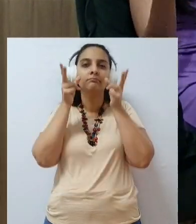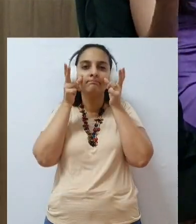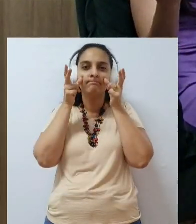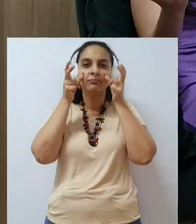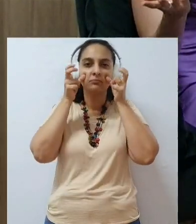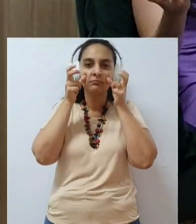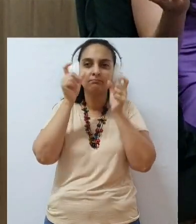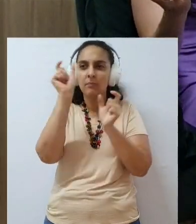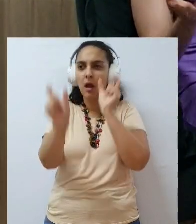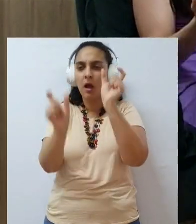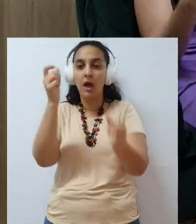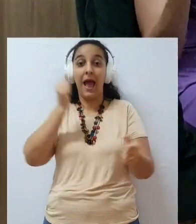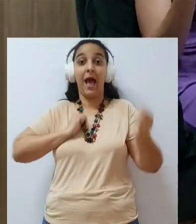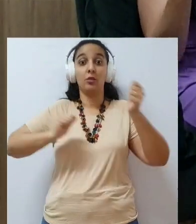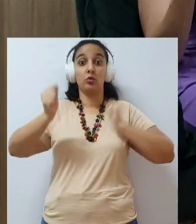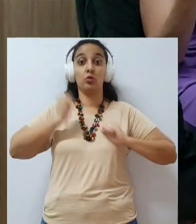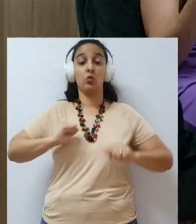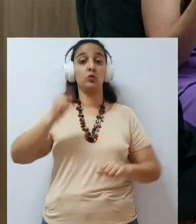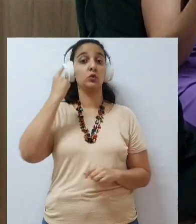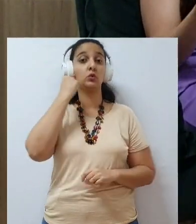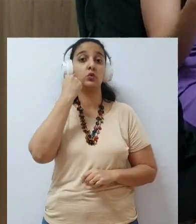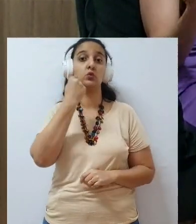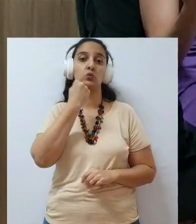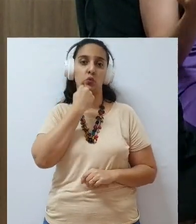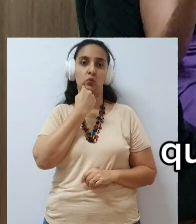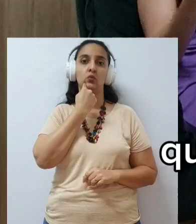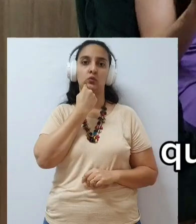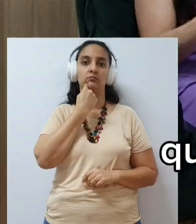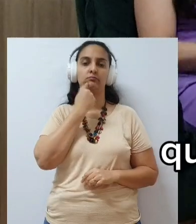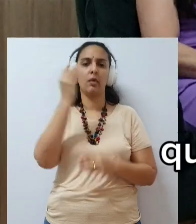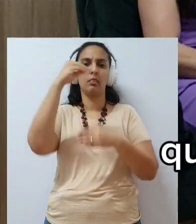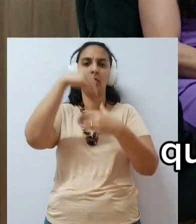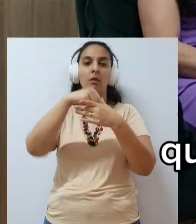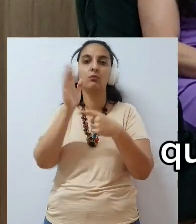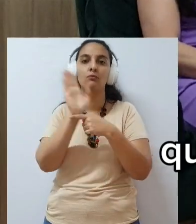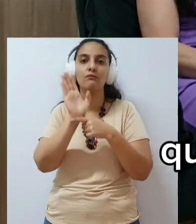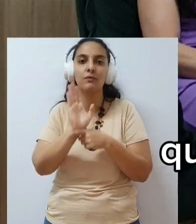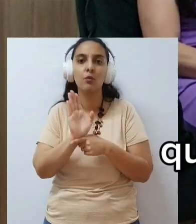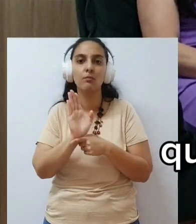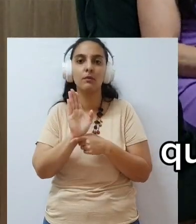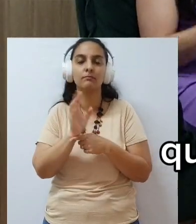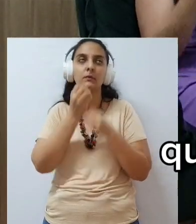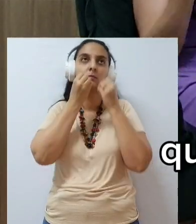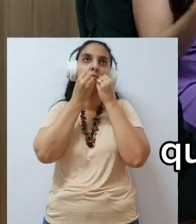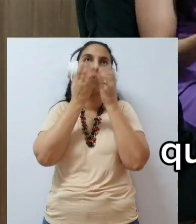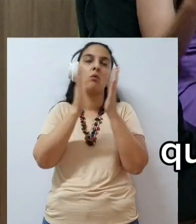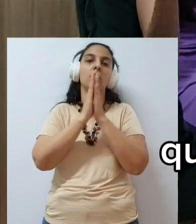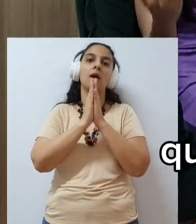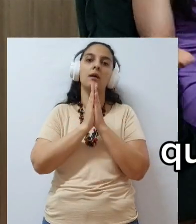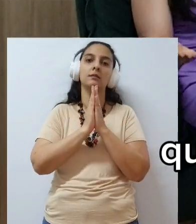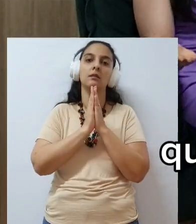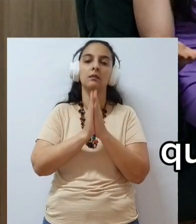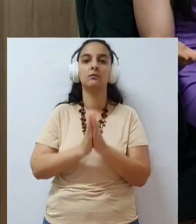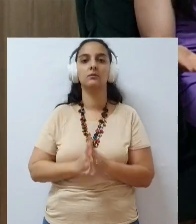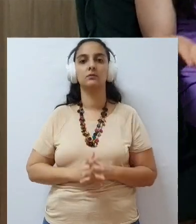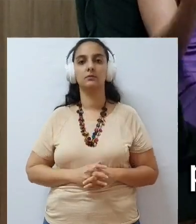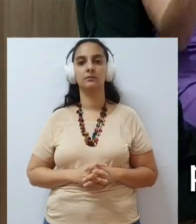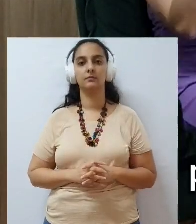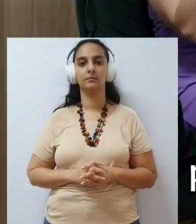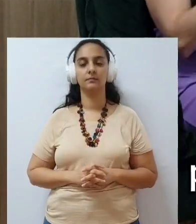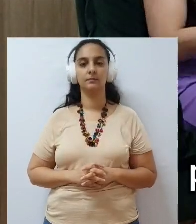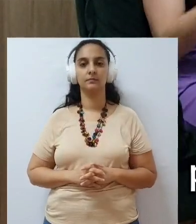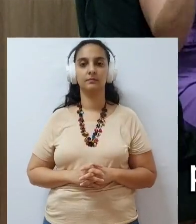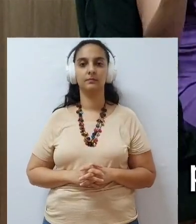eu tenho para falar para vocês é graças a Deus que já começaram a ser reconhecidos os atores surdos